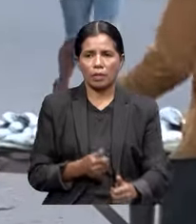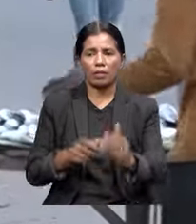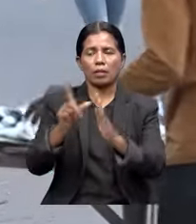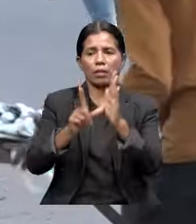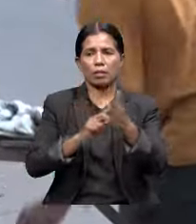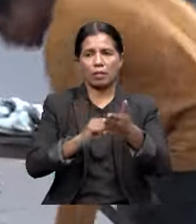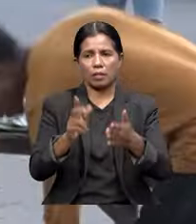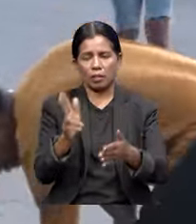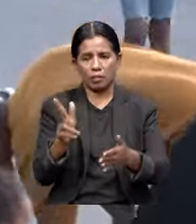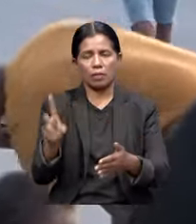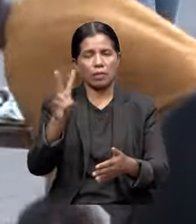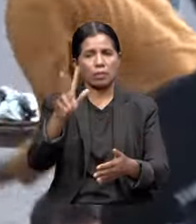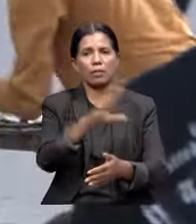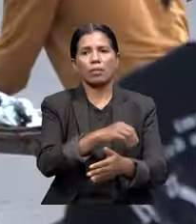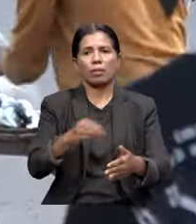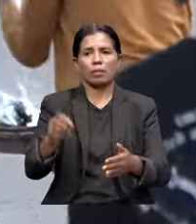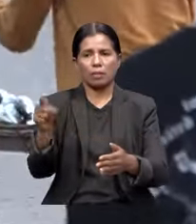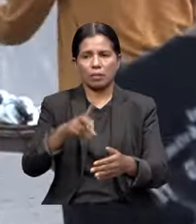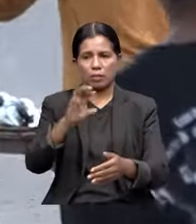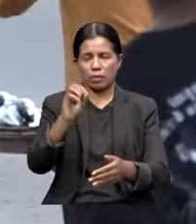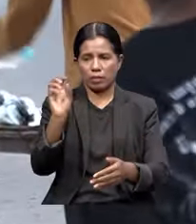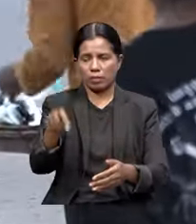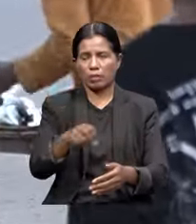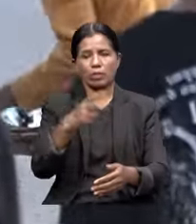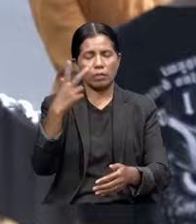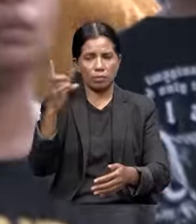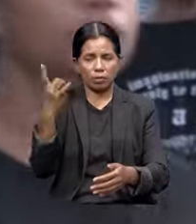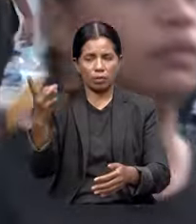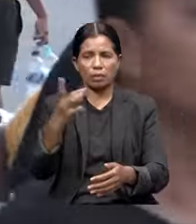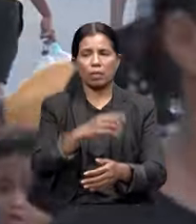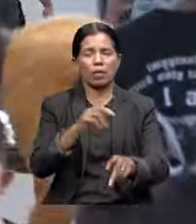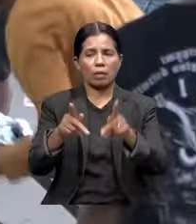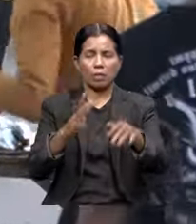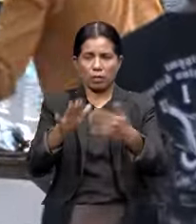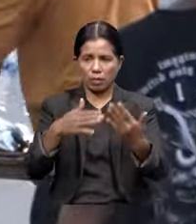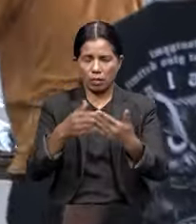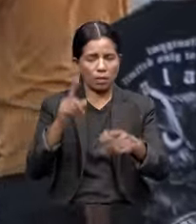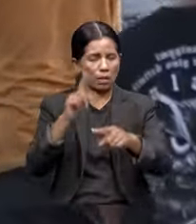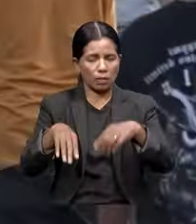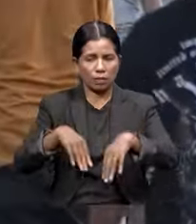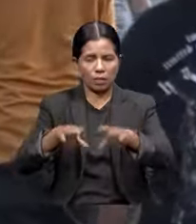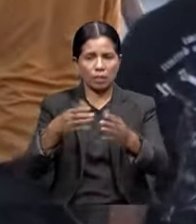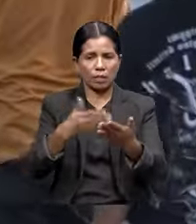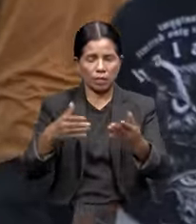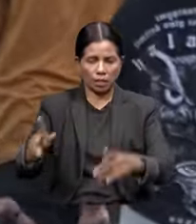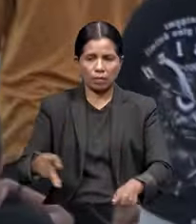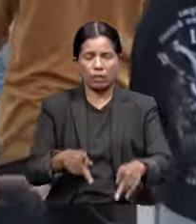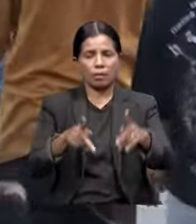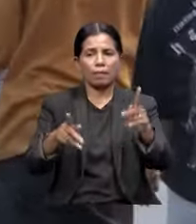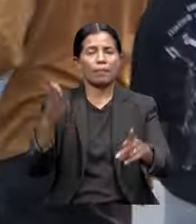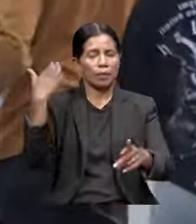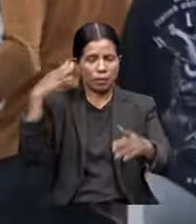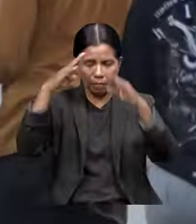nulu resintolu bara rihung rua sanulu resingwalu e zeni o Republica bandu sida daun sira fan sasani espasu publiku. Antes ne,